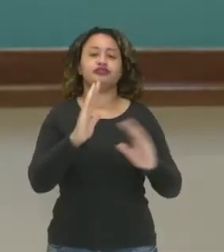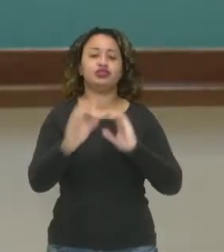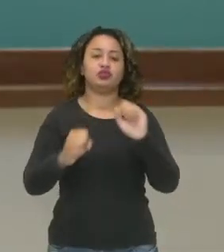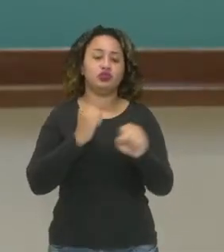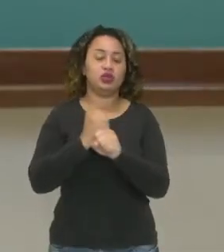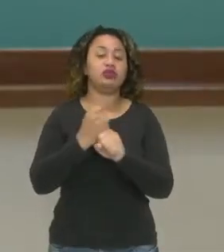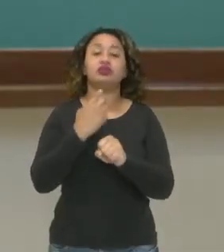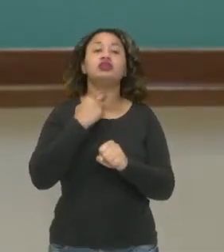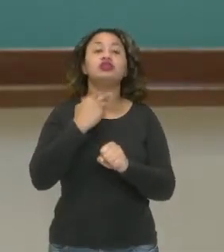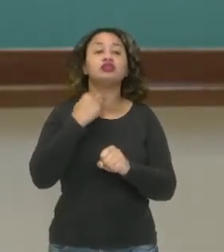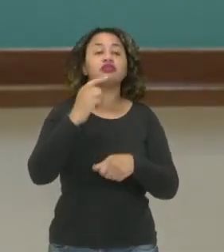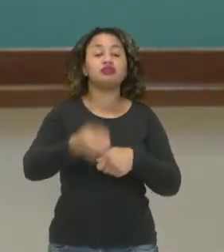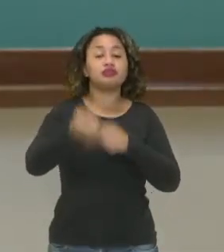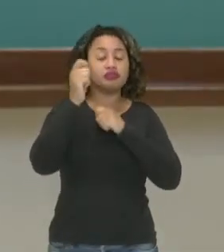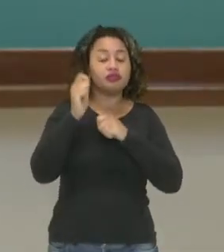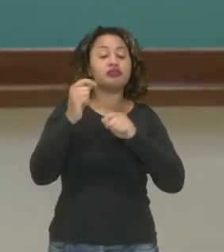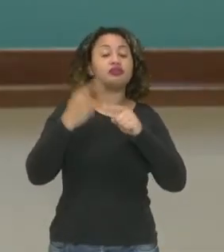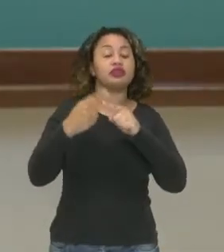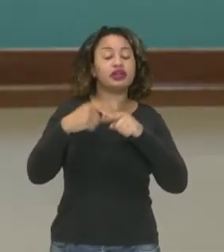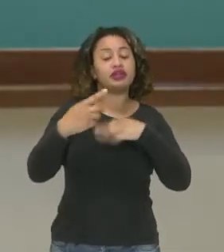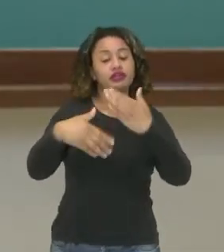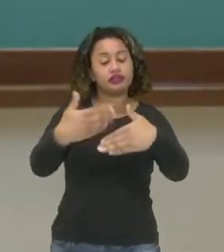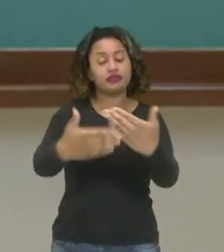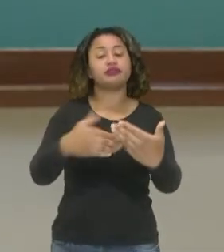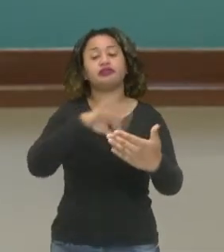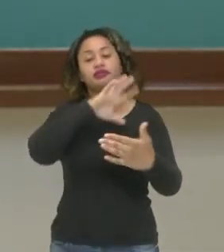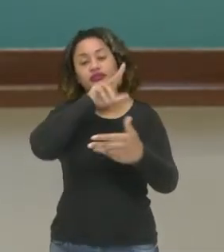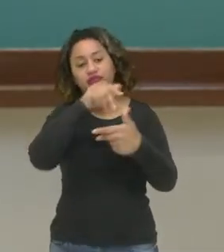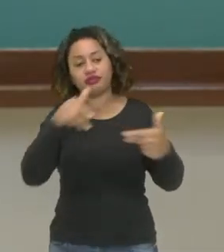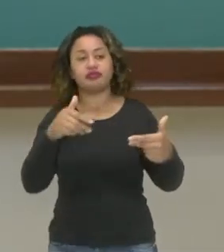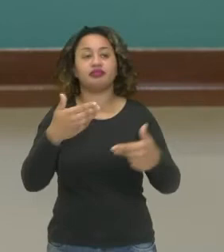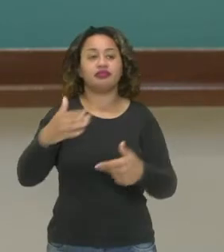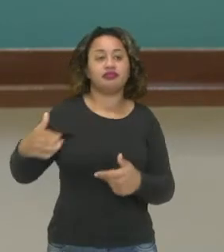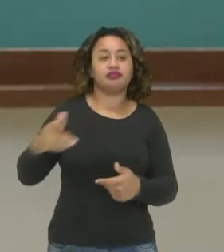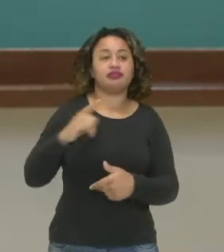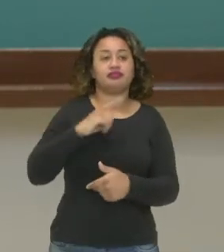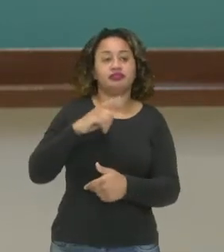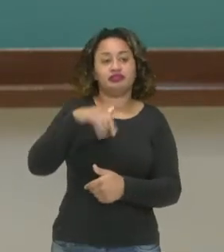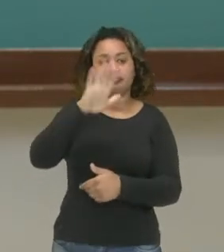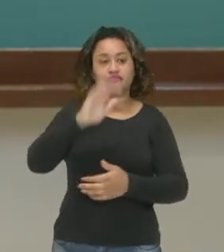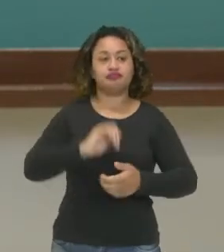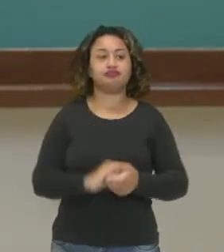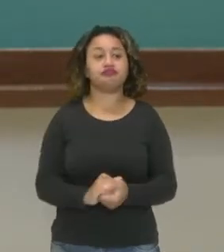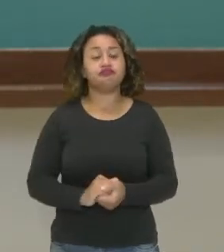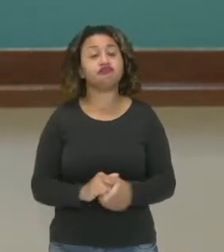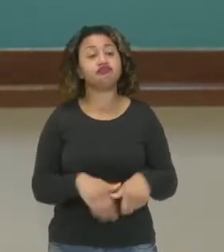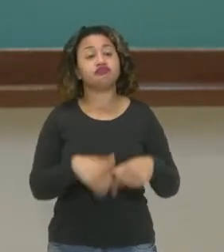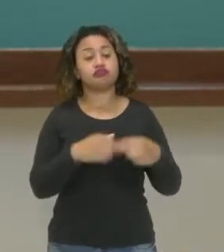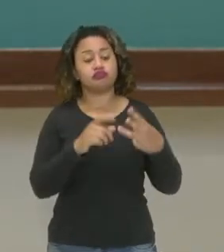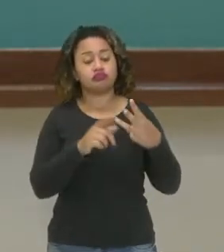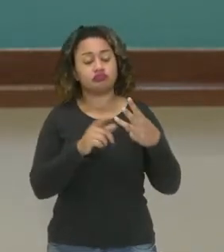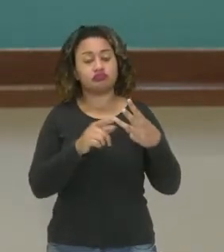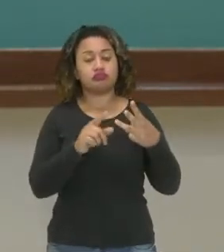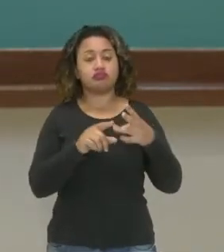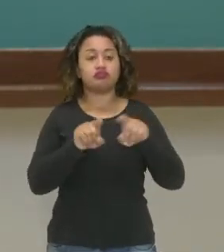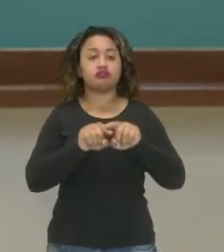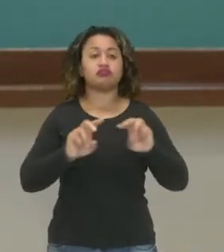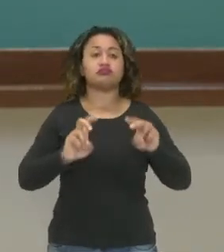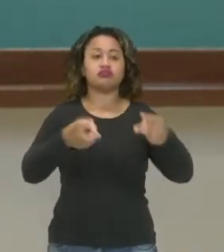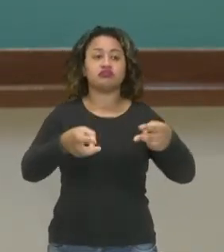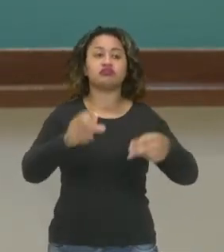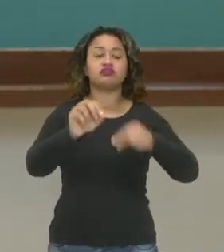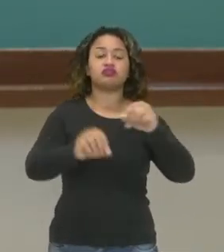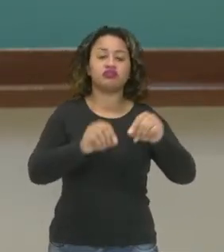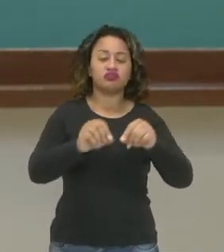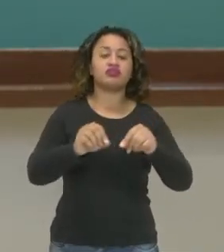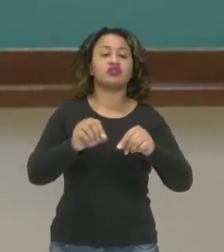reprodução animal a gente também tem que cuidar dentro desse processo do extrativismo, tá? E finalmente aí o extrativismo vegetal, a extração